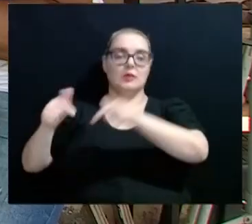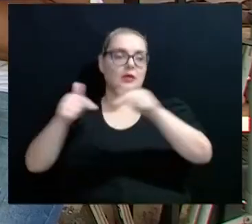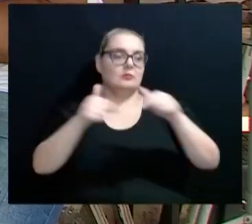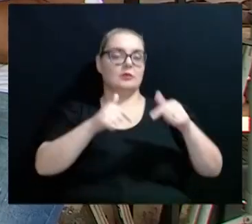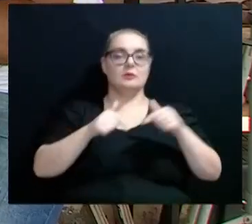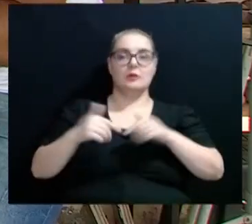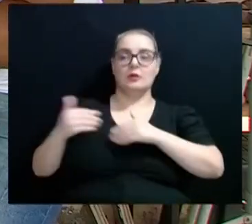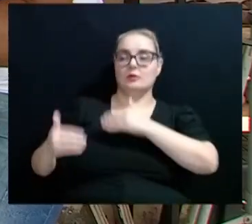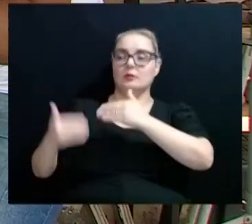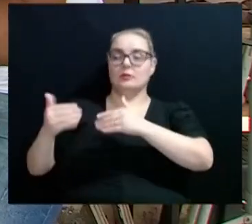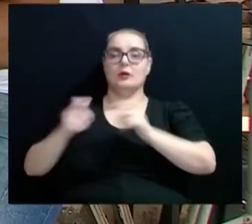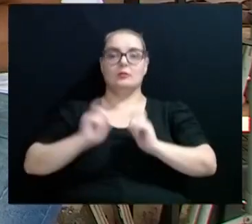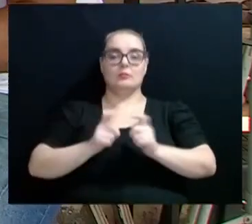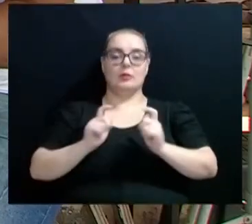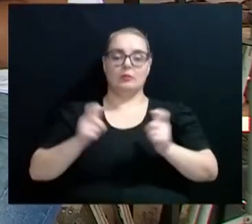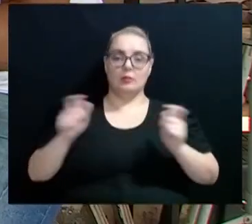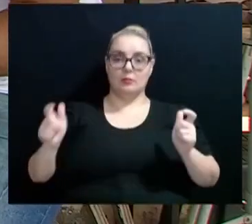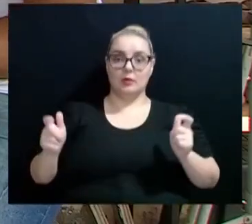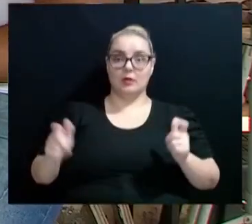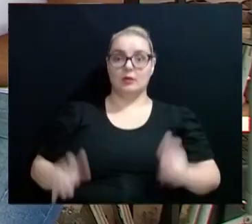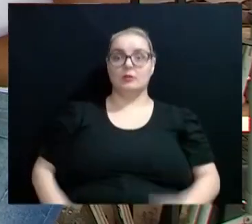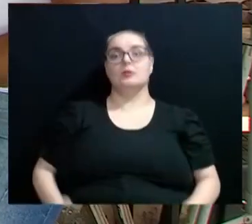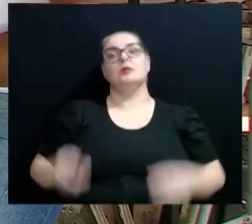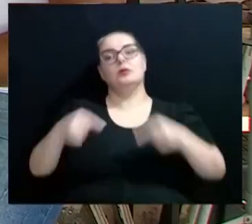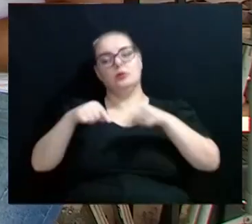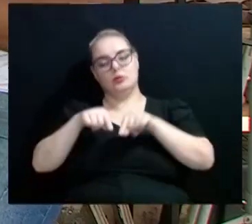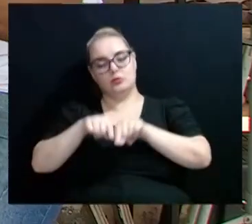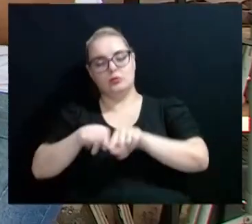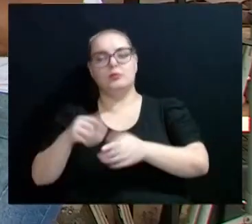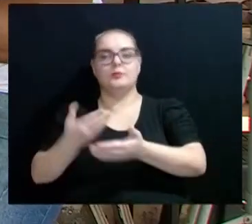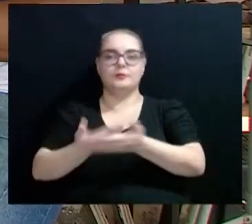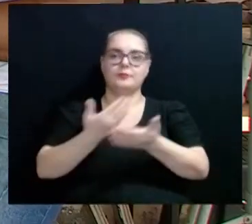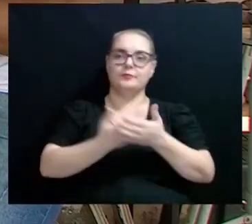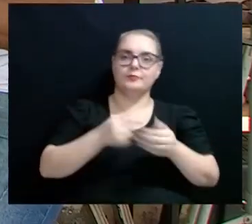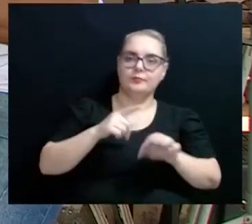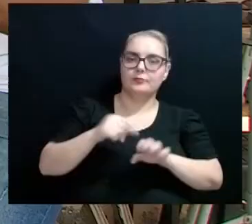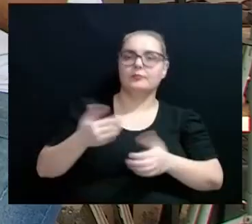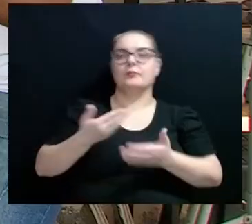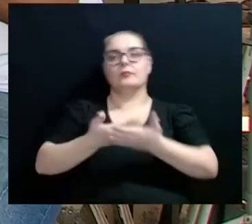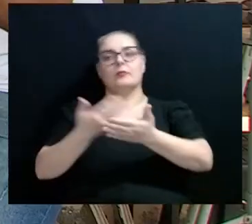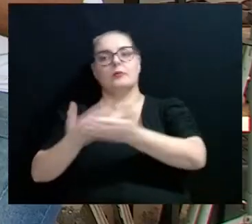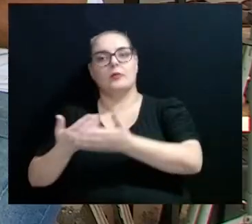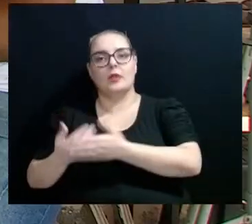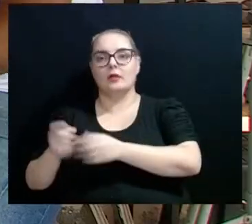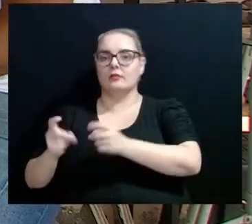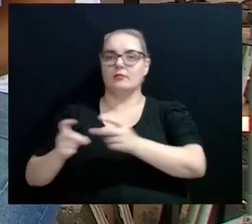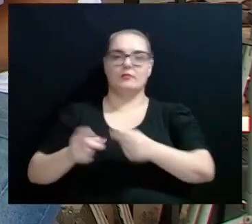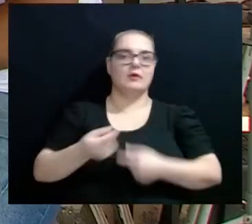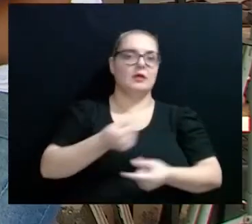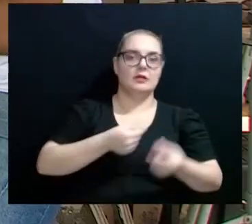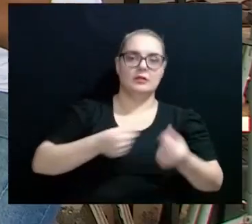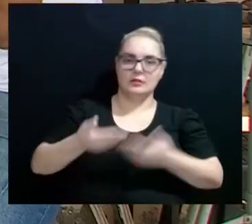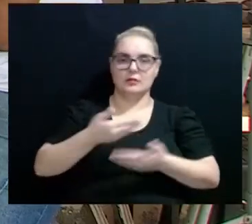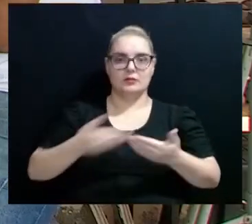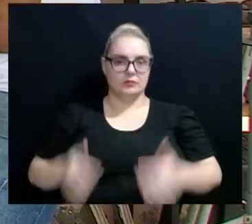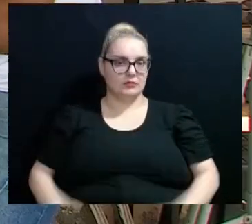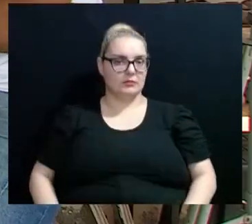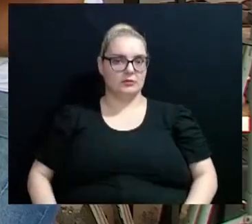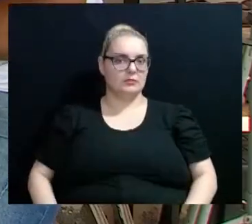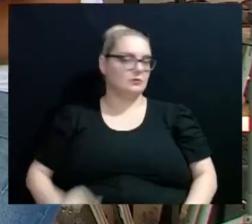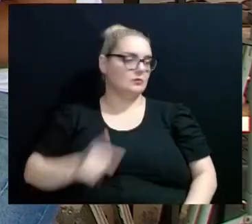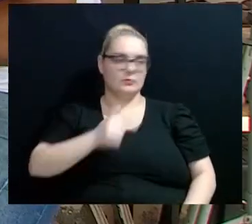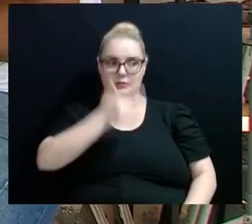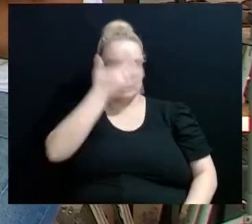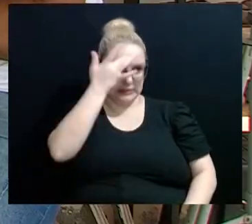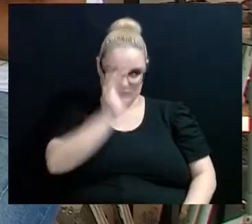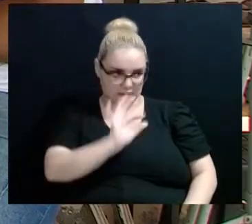falei, isso aqui dá negócio, dá dinheiro, dá recurso. Então fazia um trabalho aqui, fazia outro ali, foi de trabalho em trabalho crescendo. E paralelamente